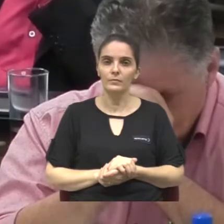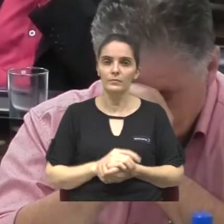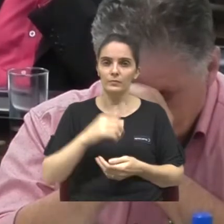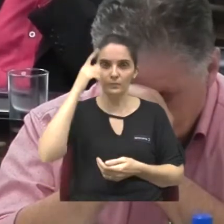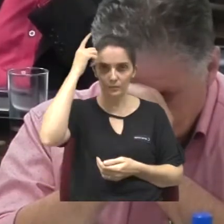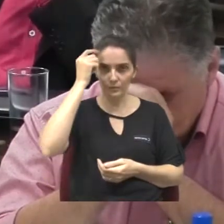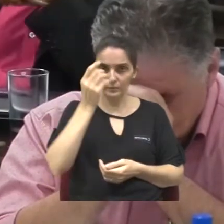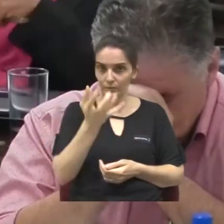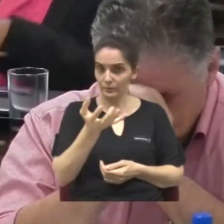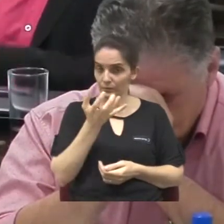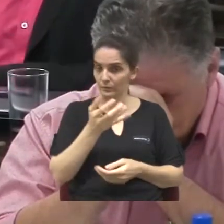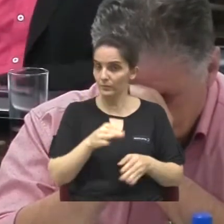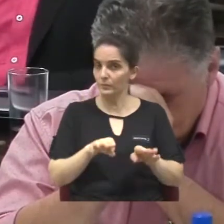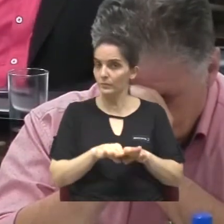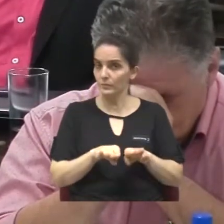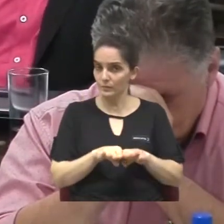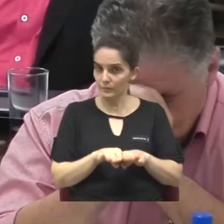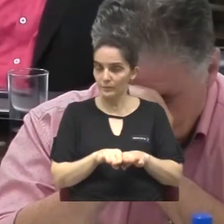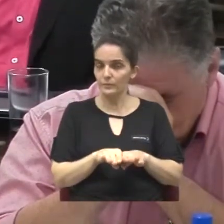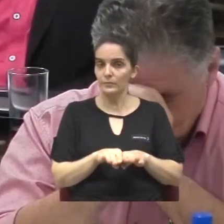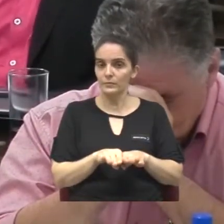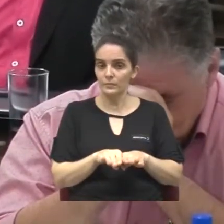também de ter